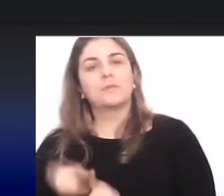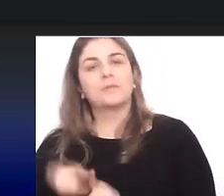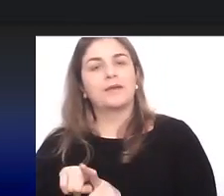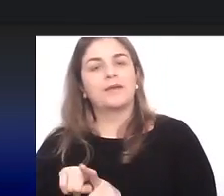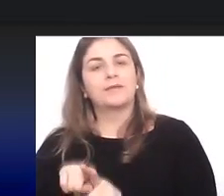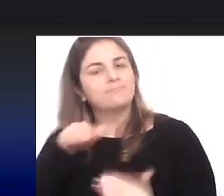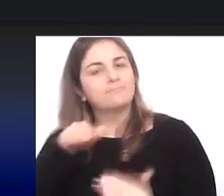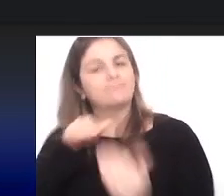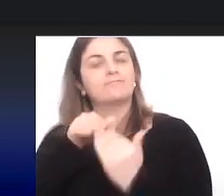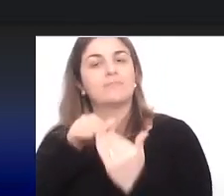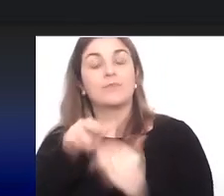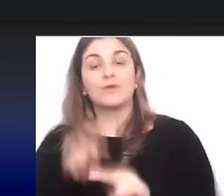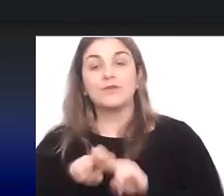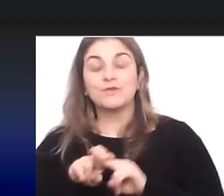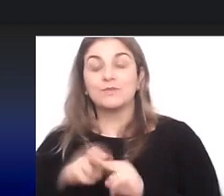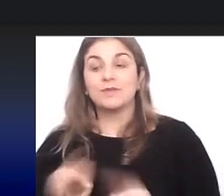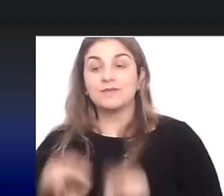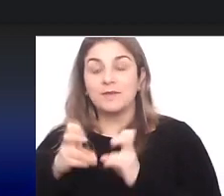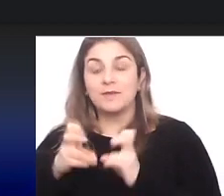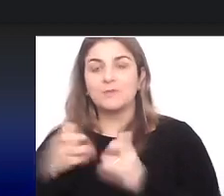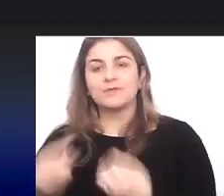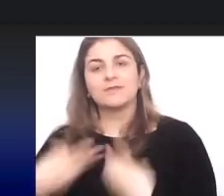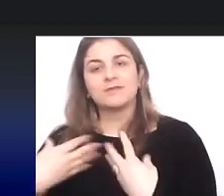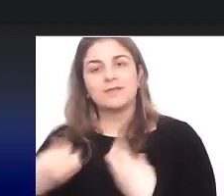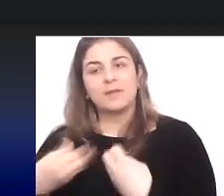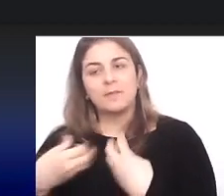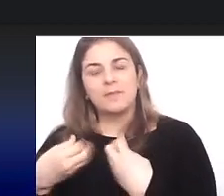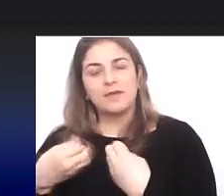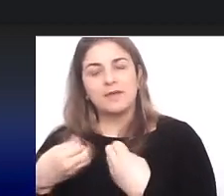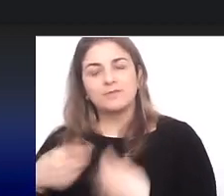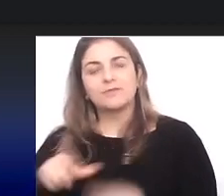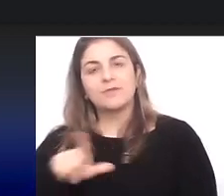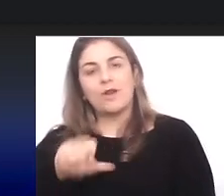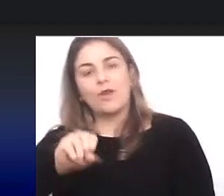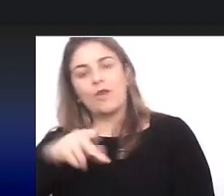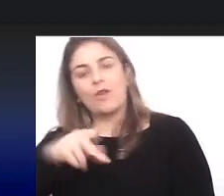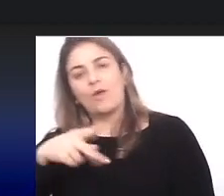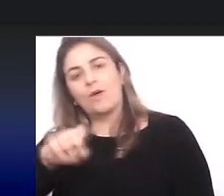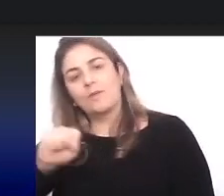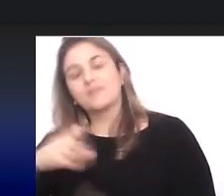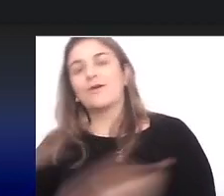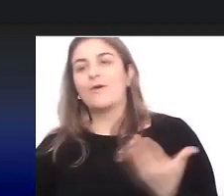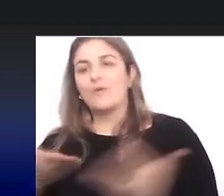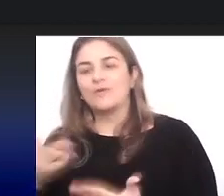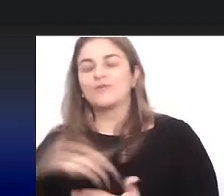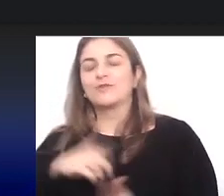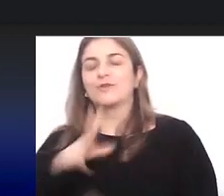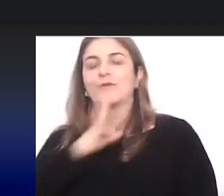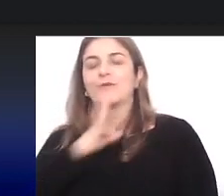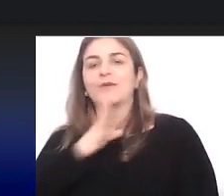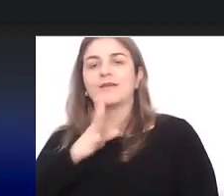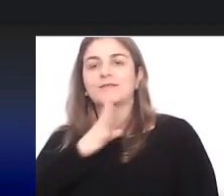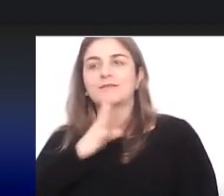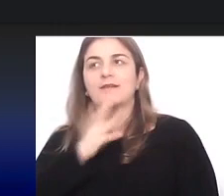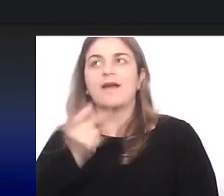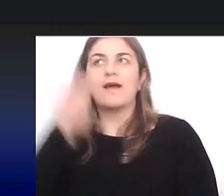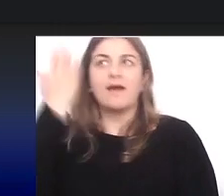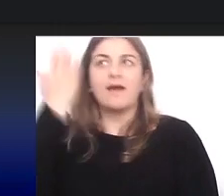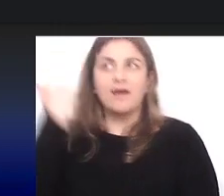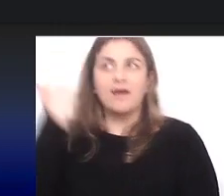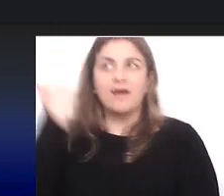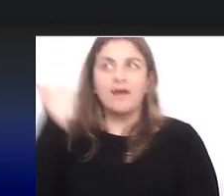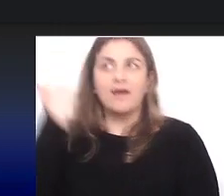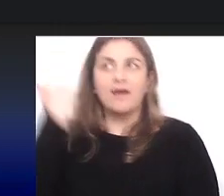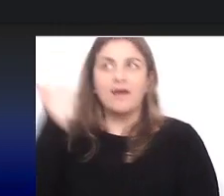Auri. E, por isso, tenho a honra de conhecê-lo pessoalmente, embora já o conhecesse